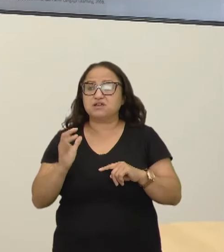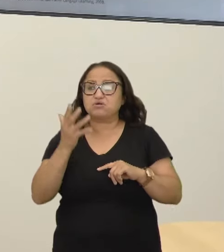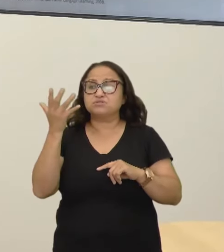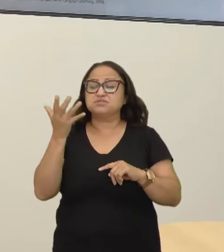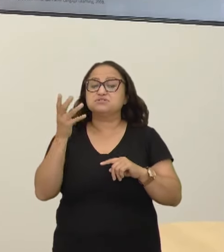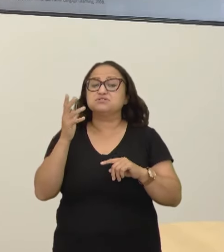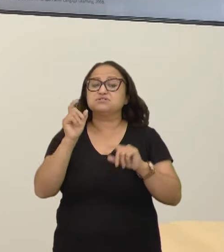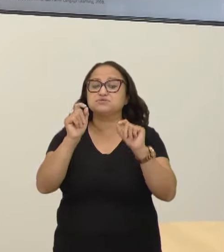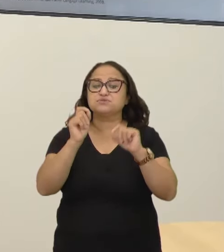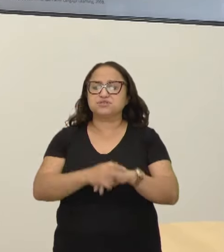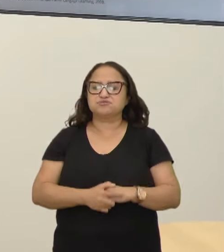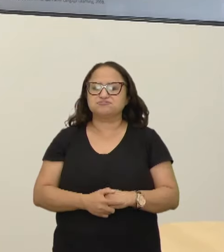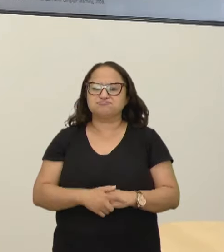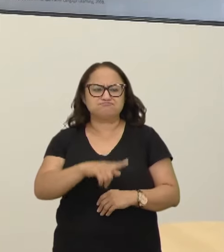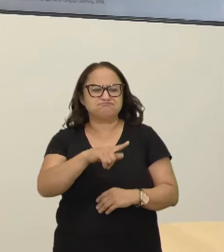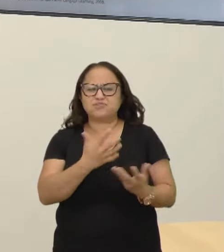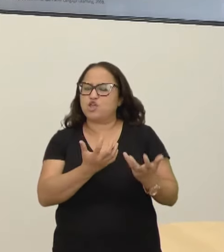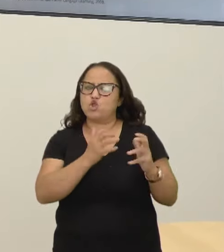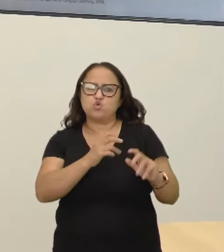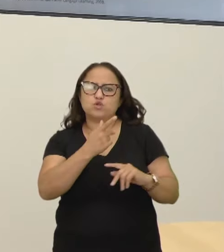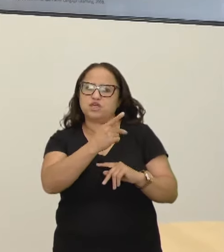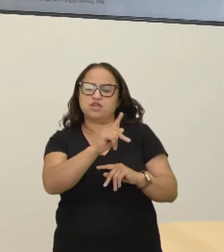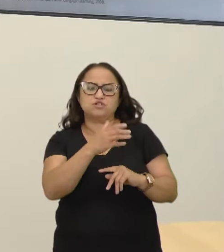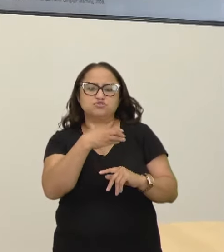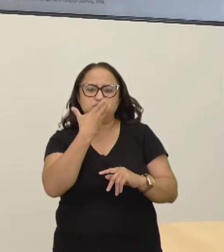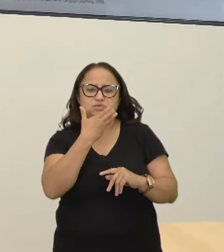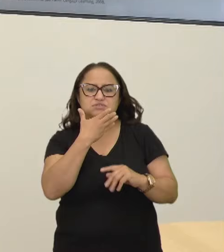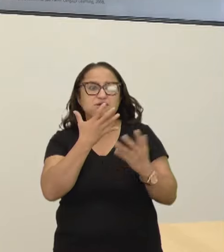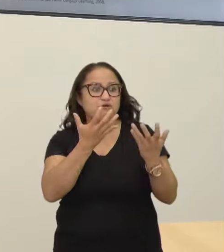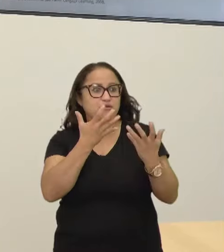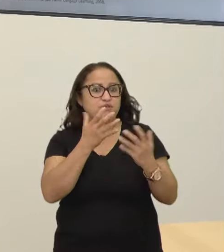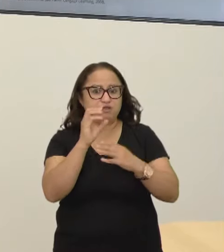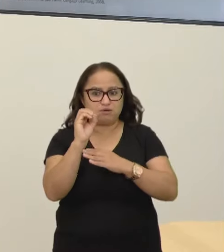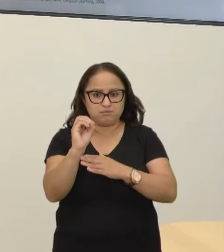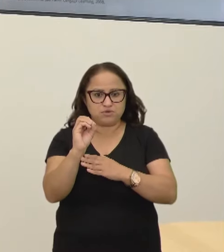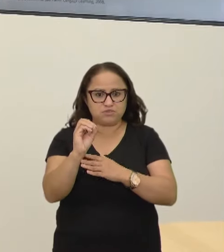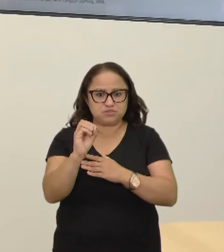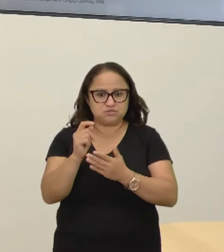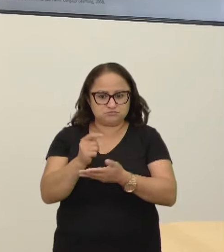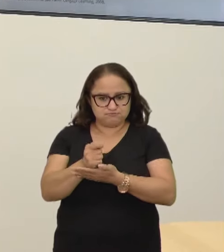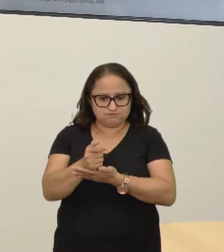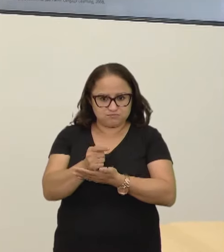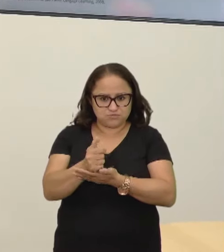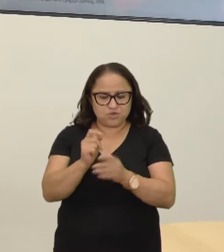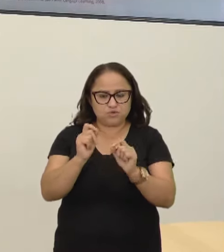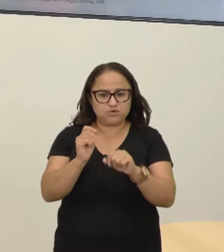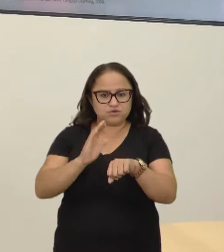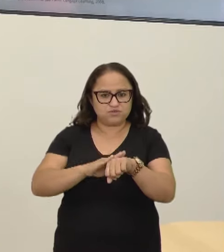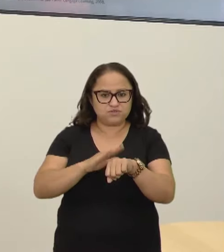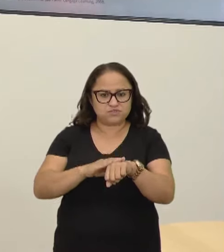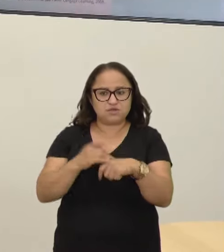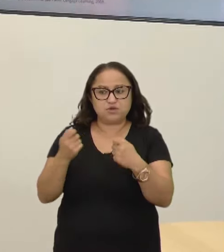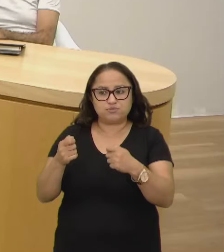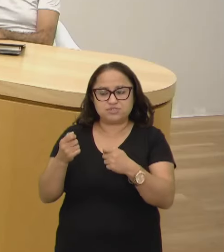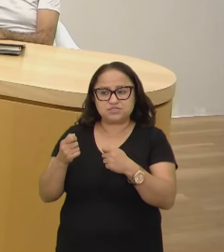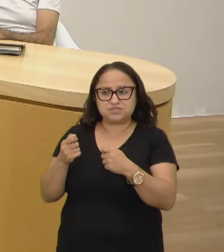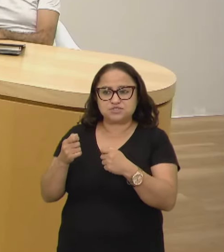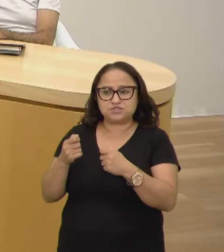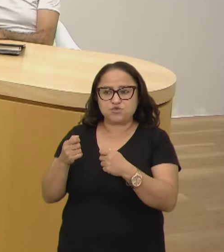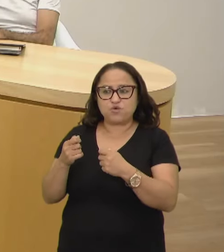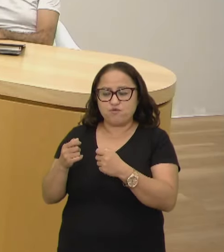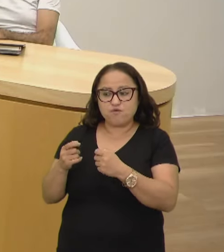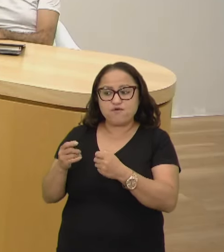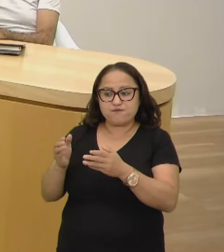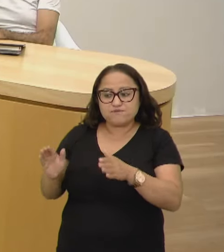seguinte, eu não quero só maçã não, eu quero bolinha de gude. Aí o que eu vou ter que fazer? Eu preciso convencer o professor Alcides.